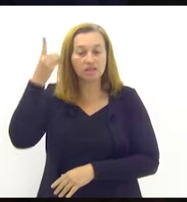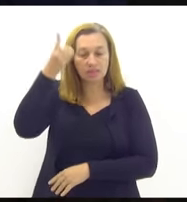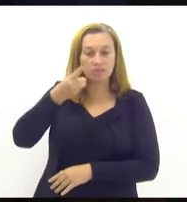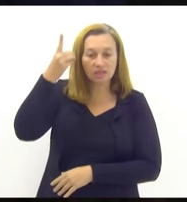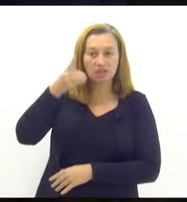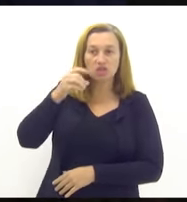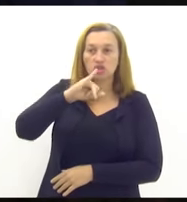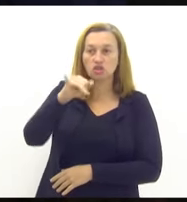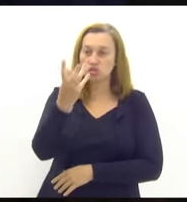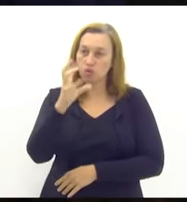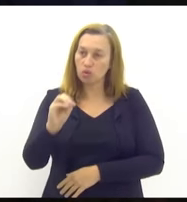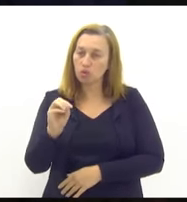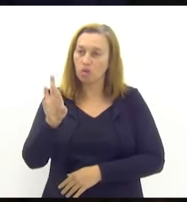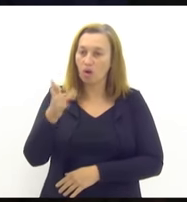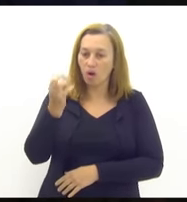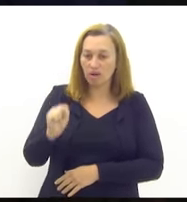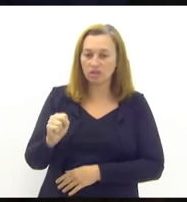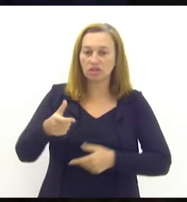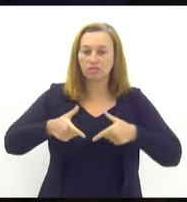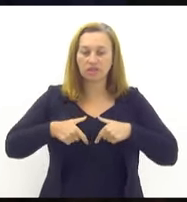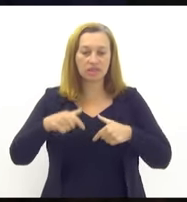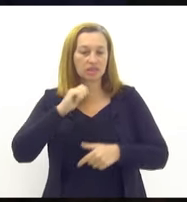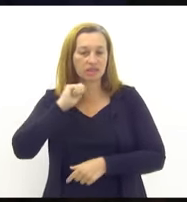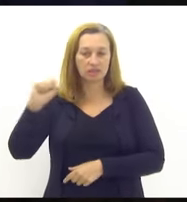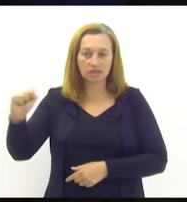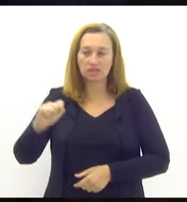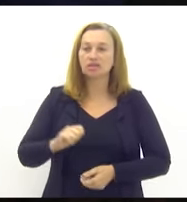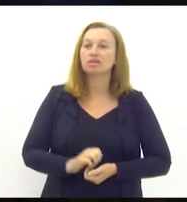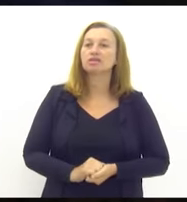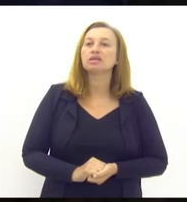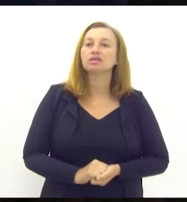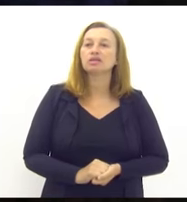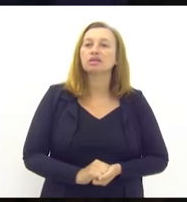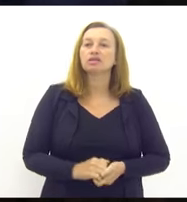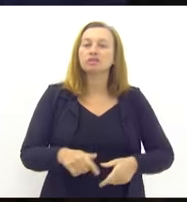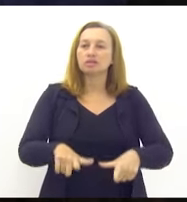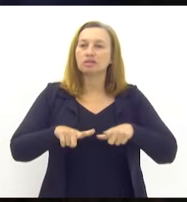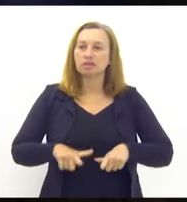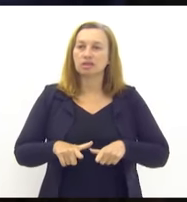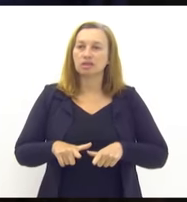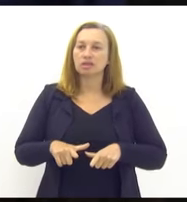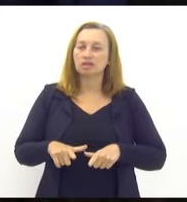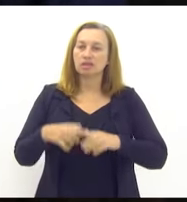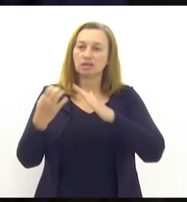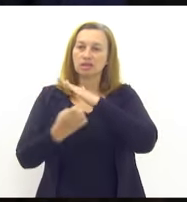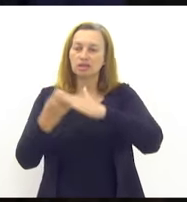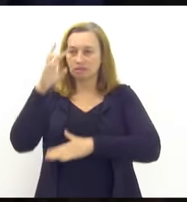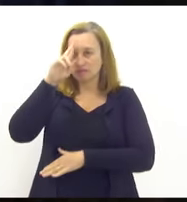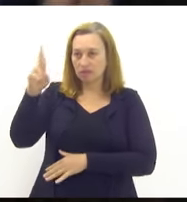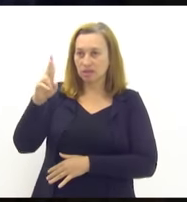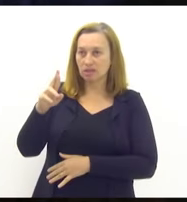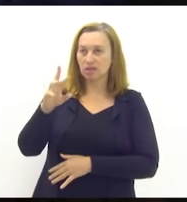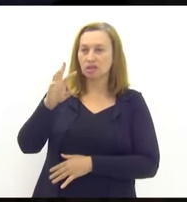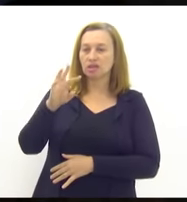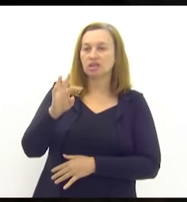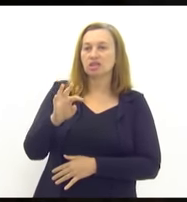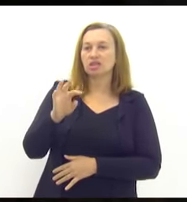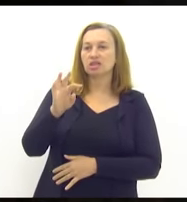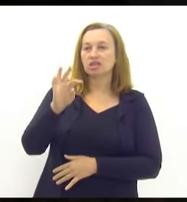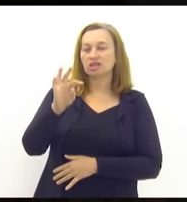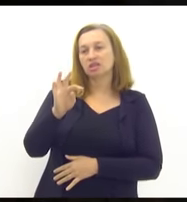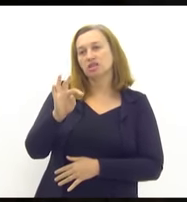Júlio que concede a medalha Tiradentes o respectivo diploma ao empresário John Charles T